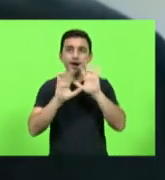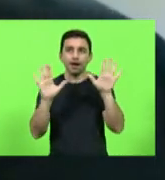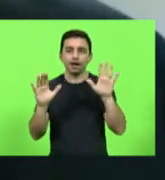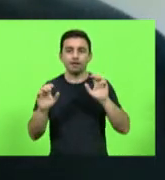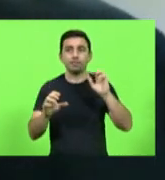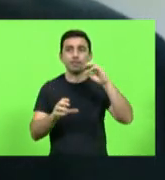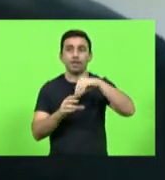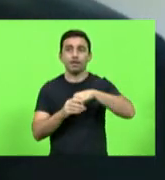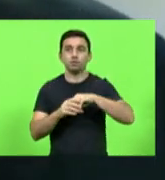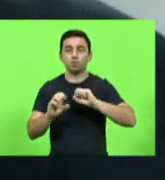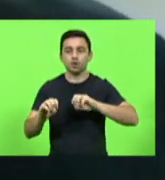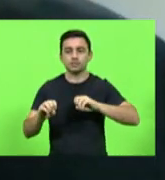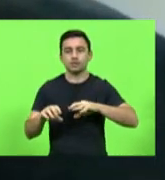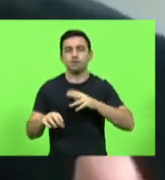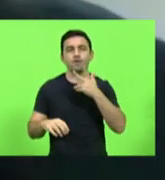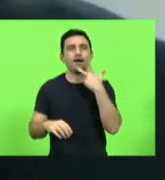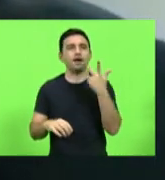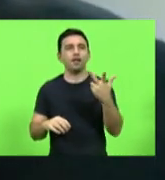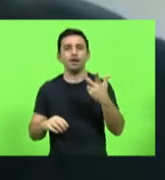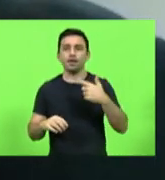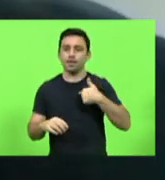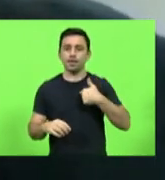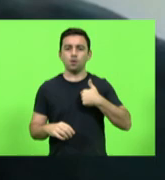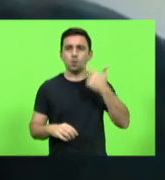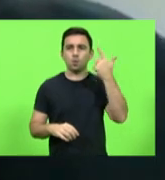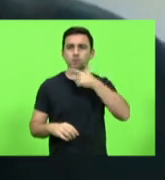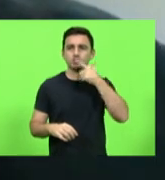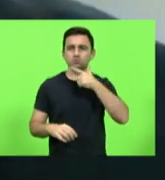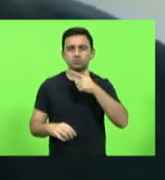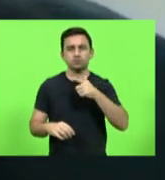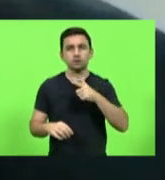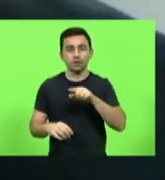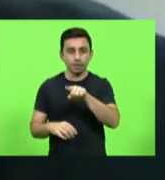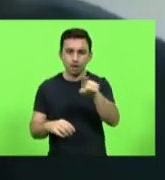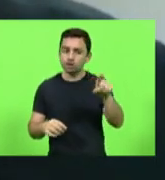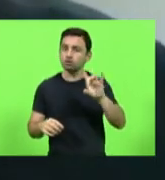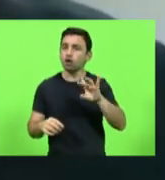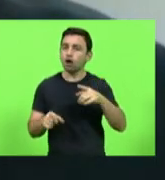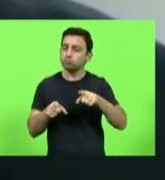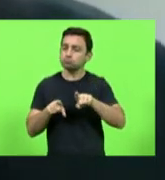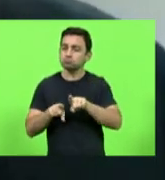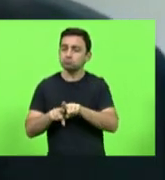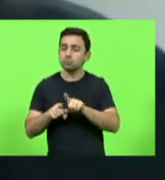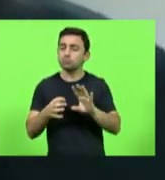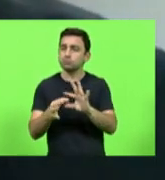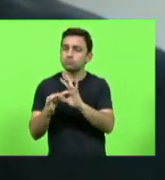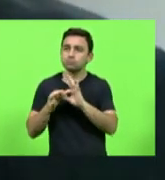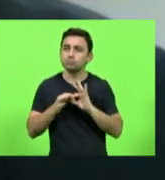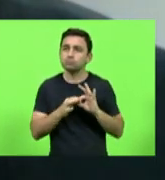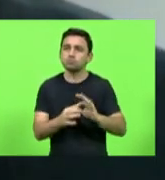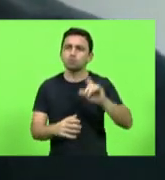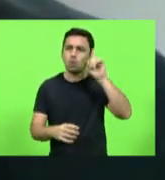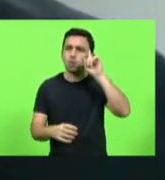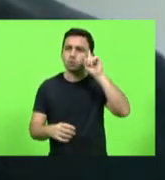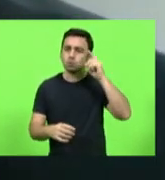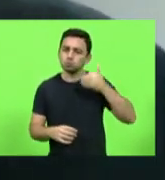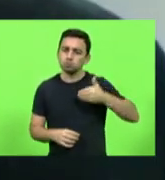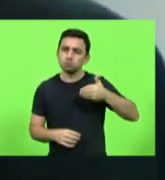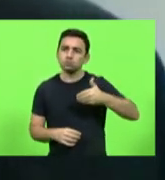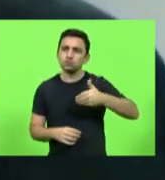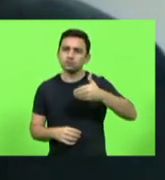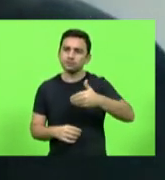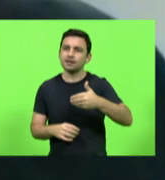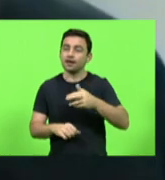dizendo que vai melhorar a educação. Não, chegaram como parceiros para a nossa luta que nós travamos no dia a dia. Foi muito bem colocado aqui pelas